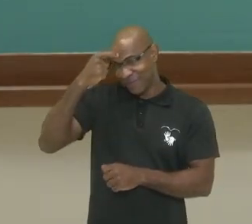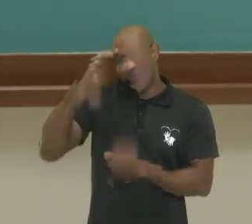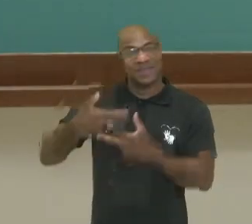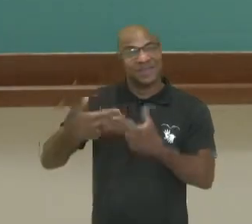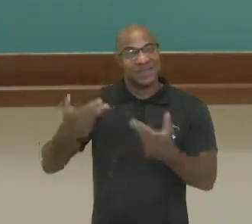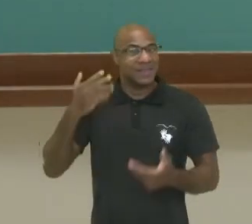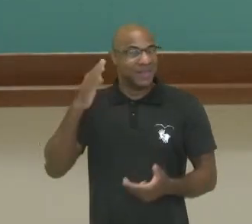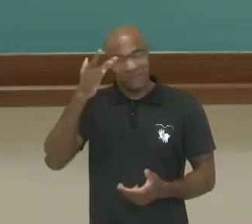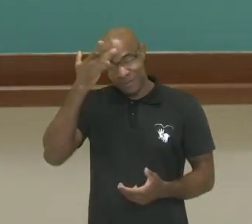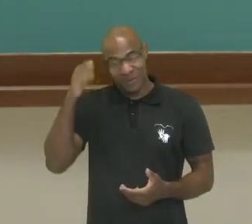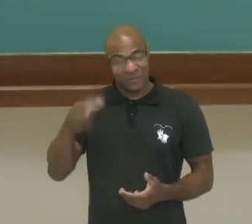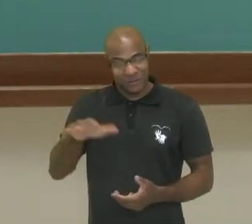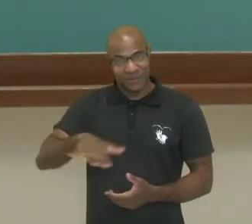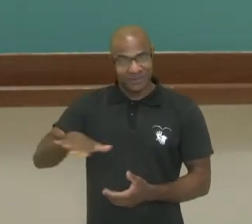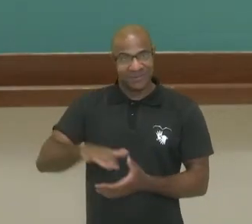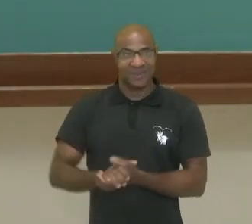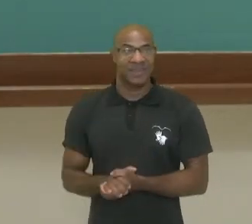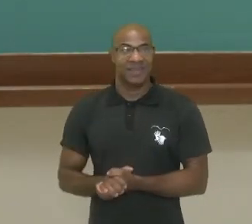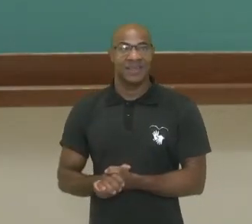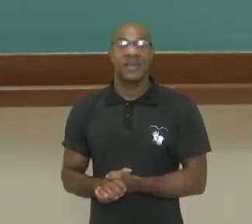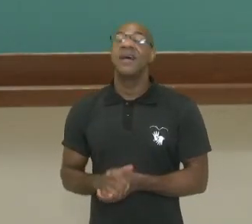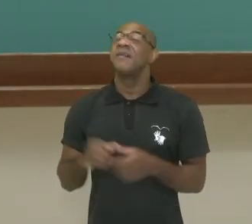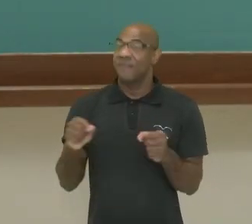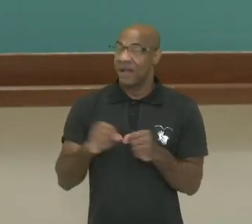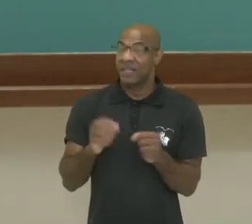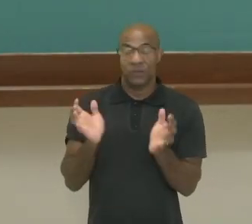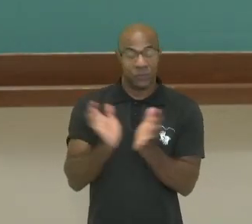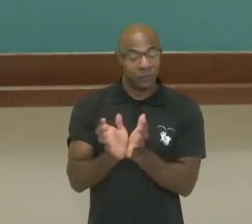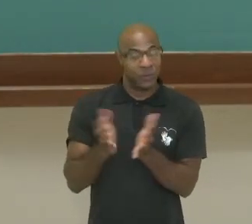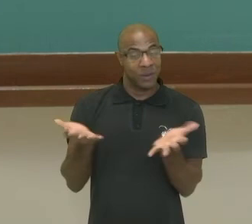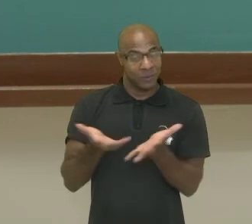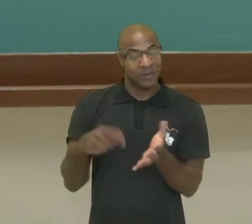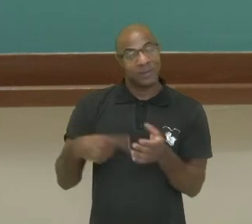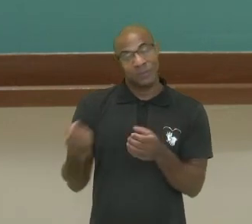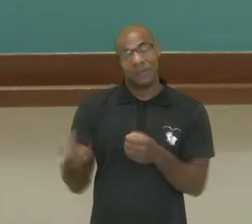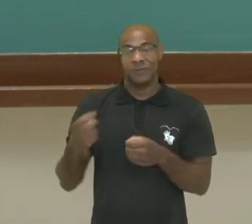Grupo A e grupo B, fazendo que eu já volto.